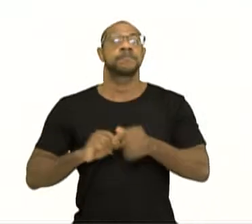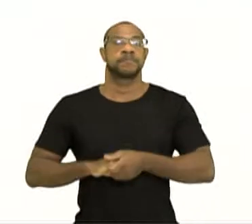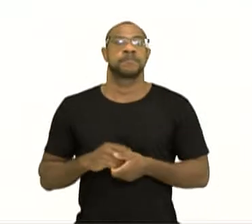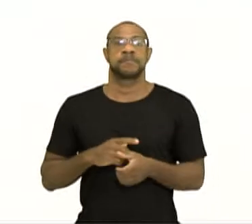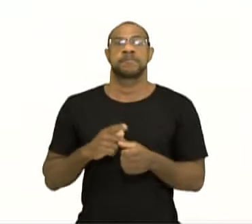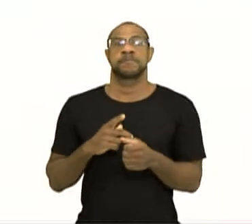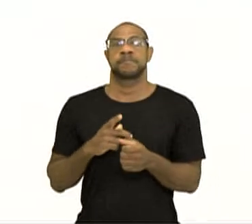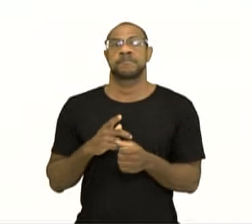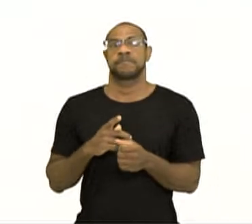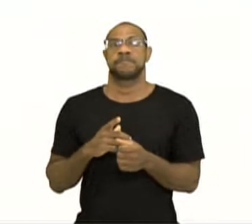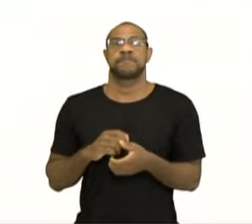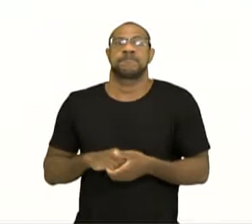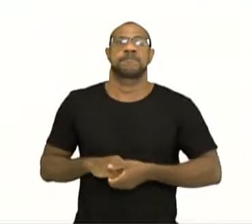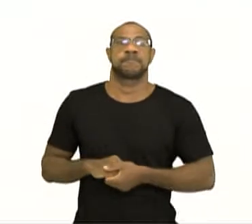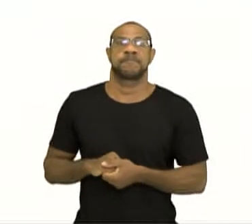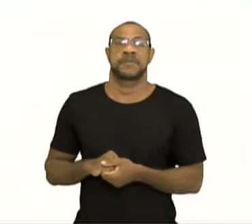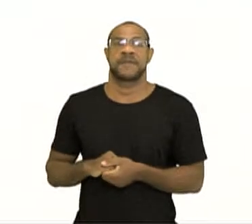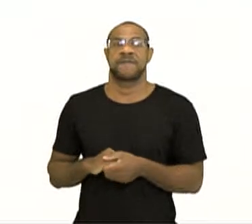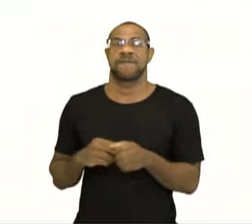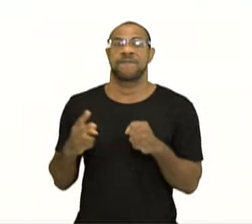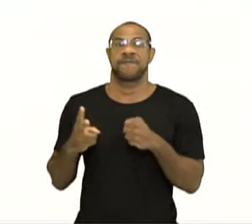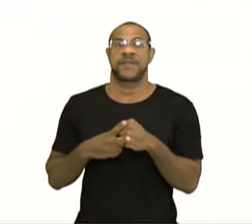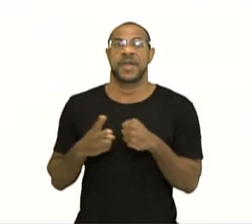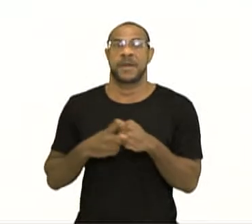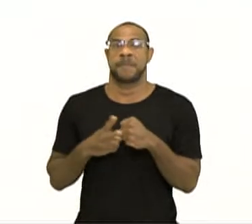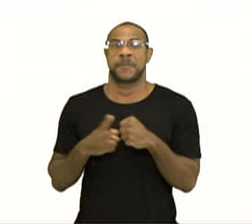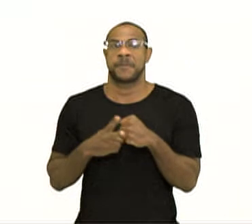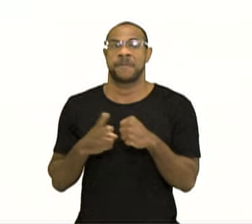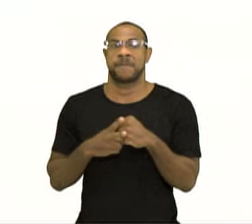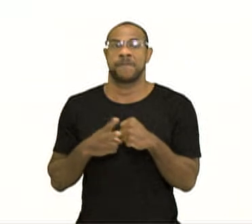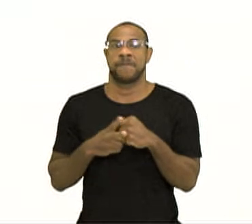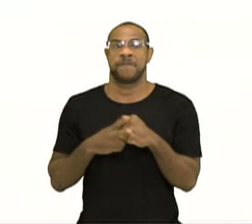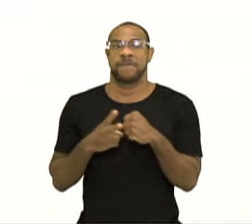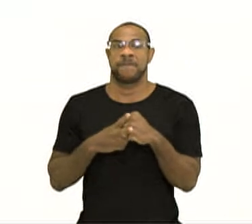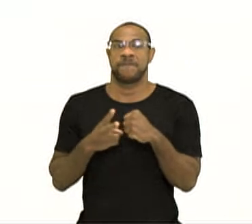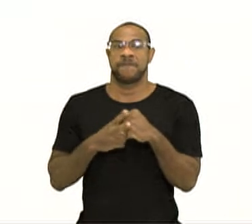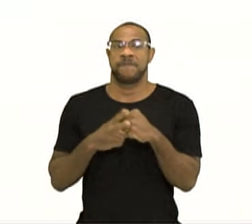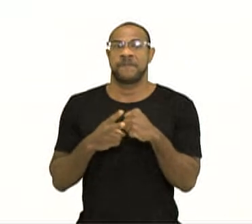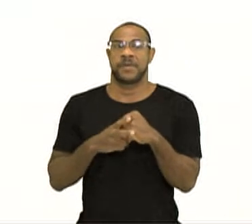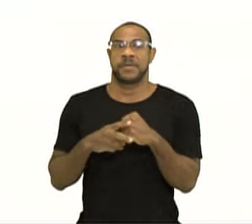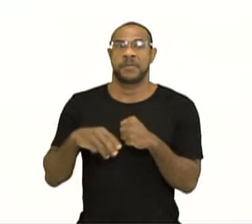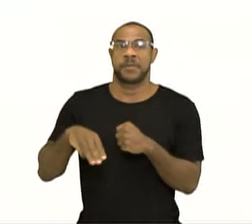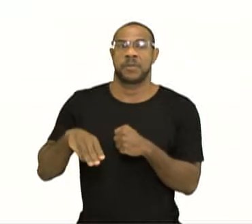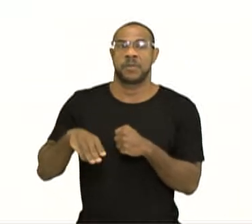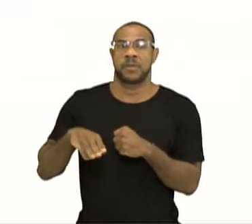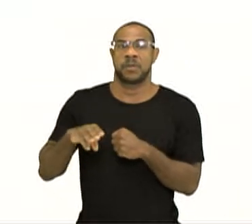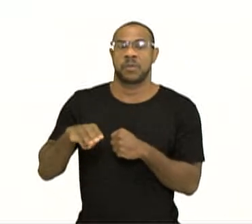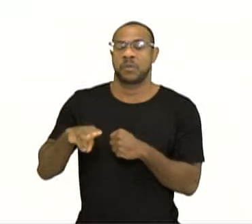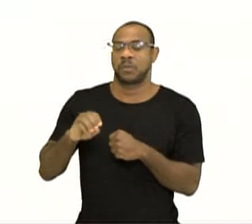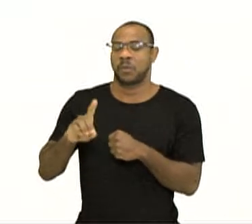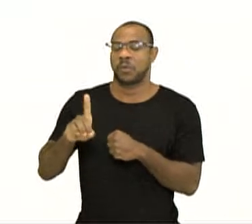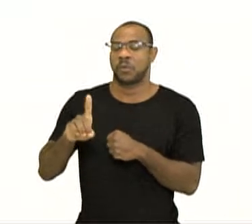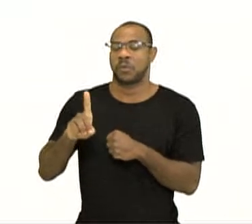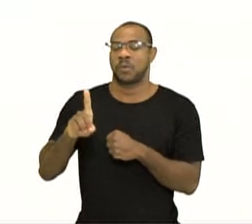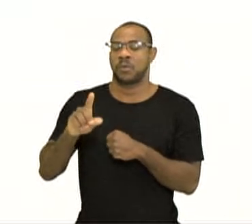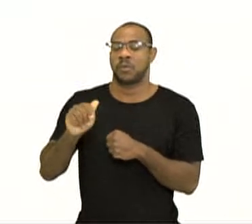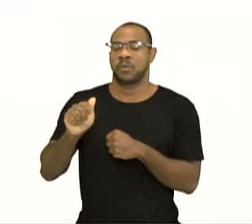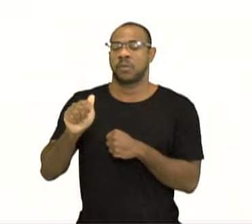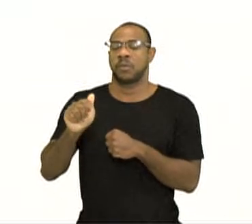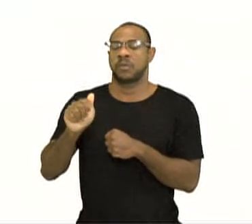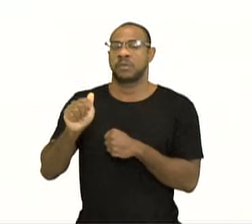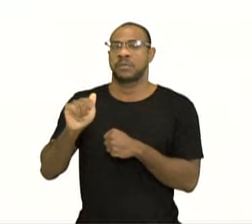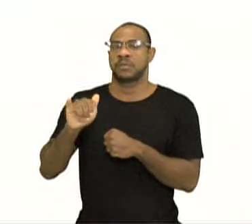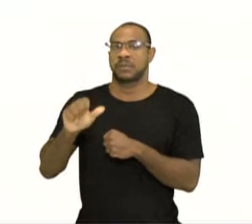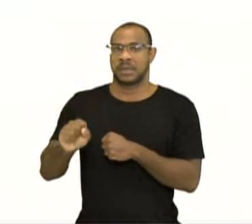verbos modais com have. Então aqui, por exemplo, olha, nesse primeiro aqui, ó, eu tenho o modal should, que